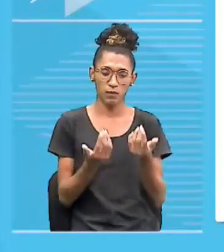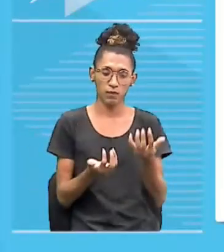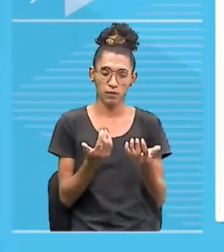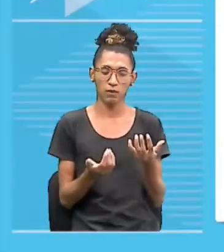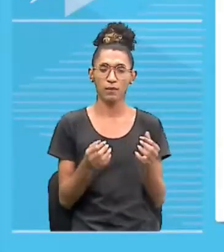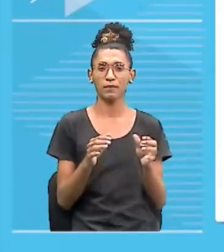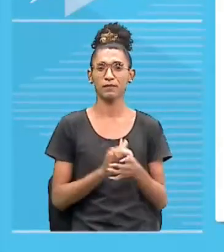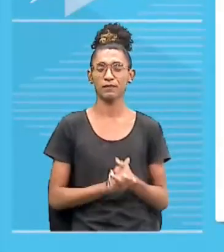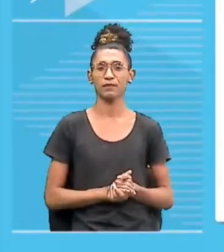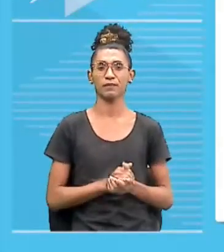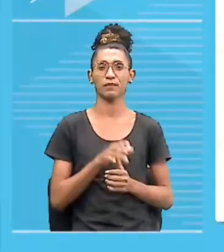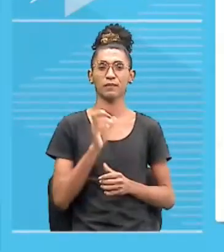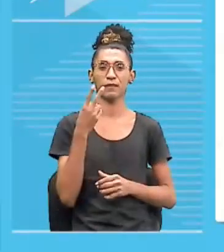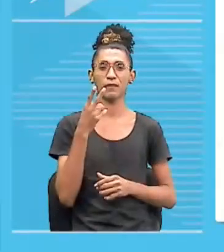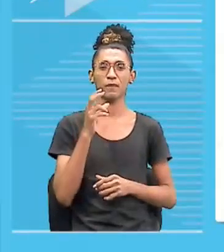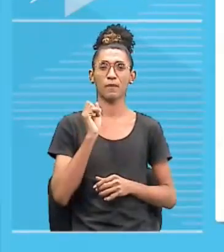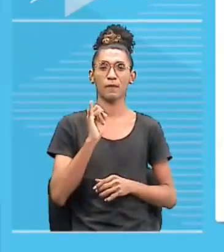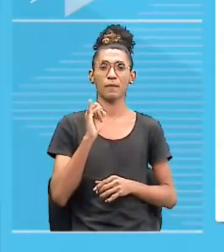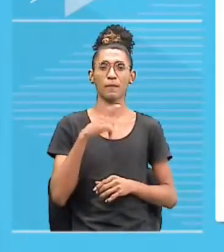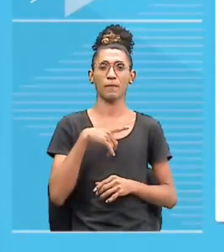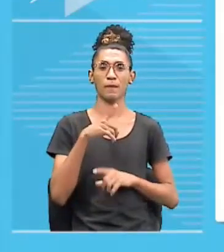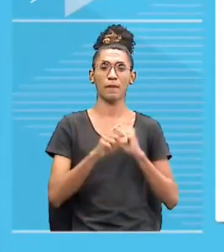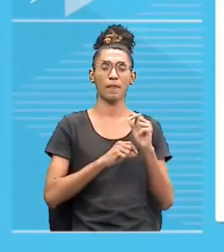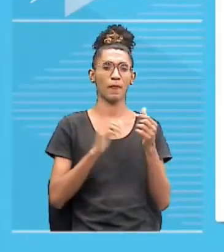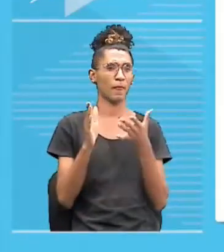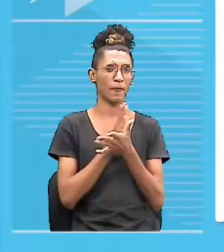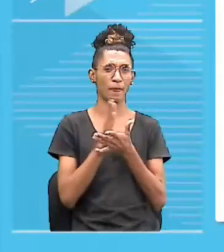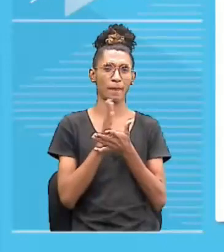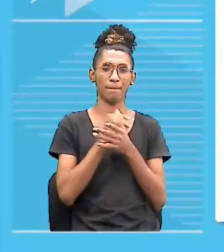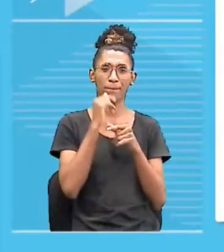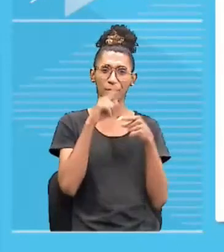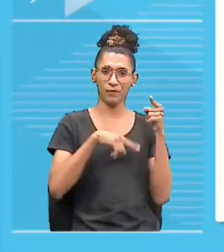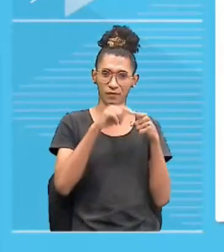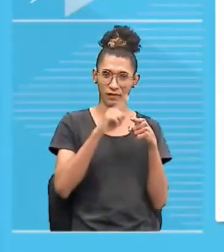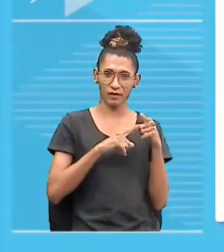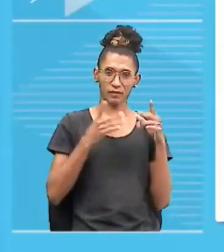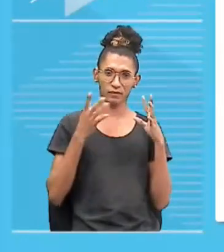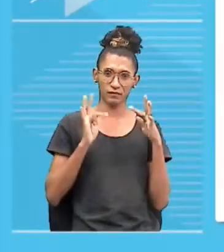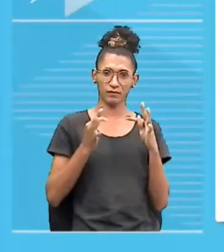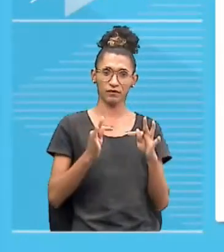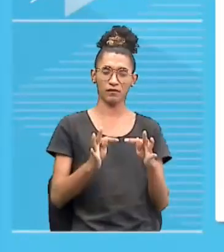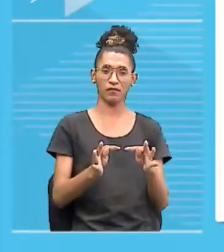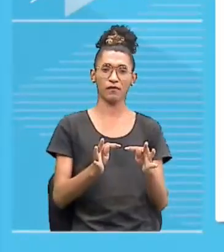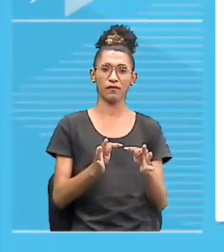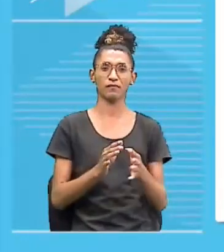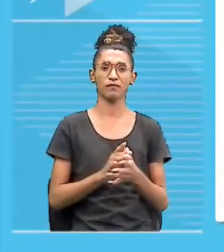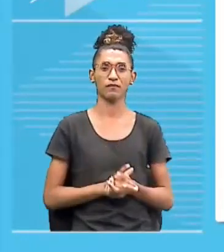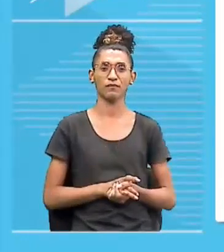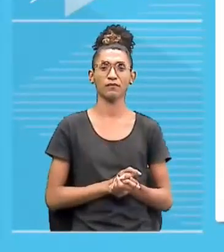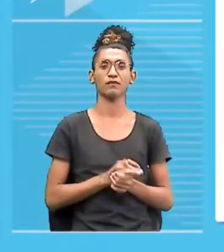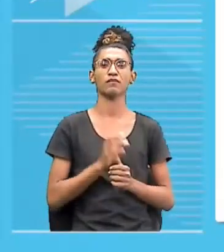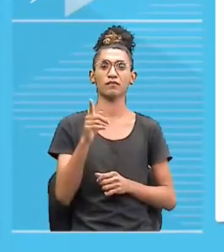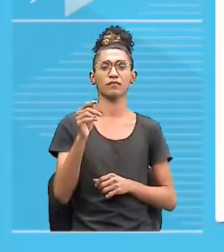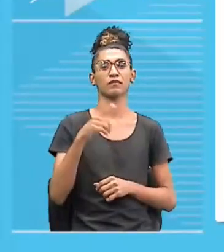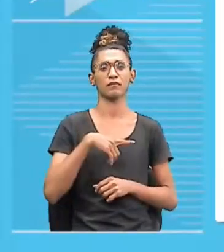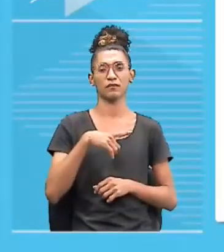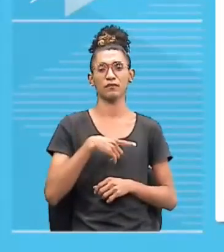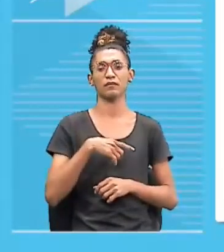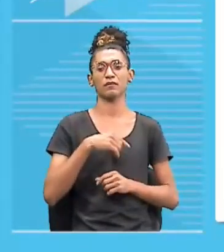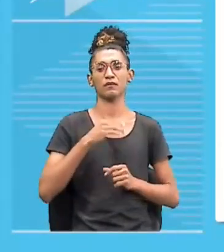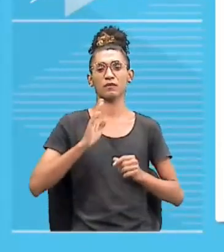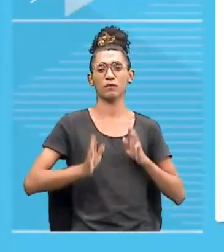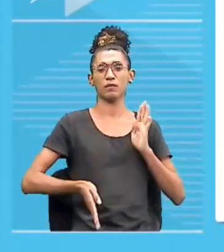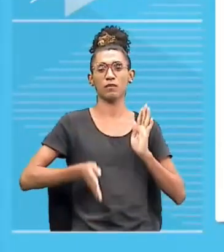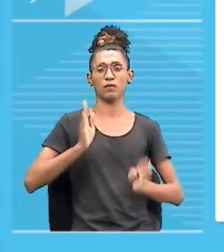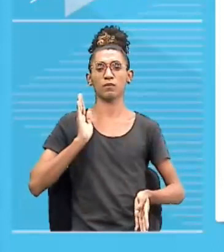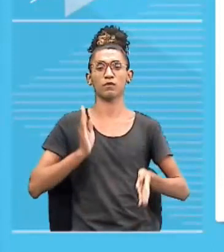tem algum equipamento eletrônico desses, ou um eletrodoméstico, você tem robôs em